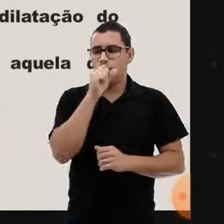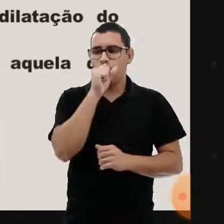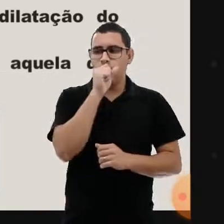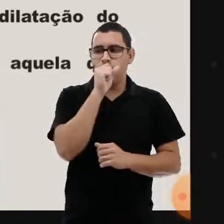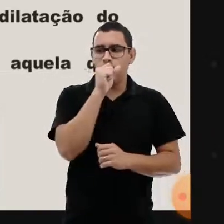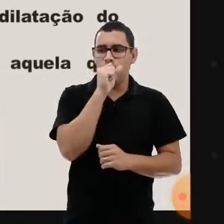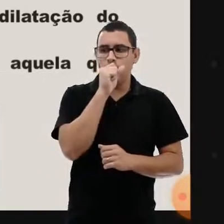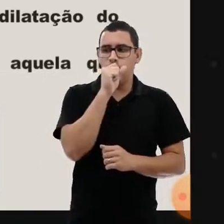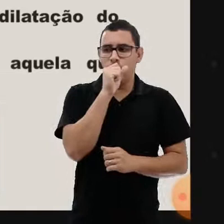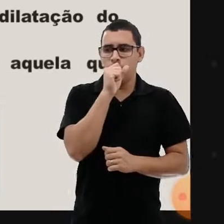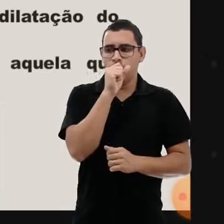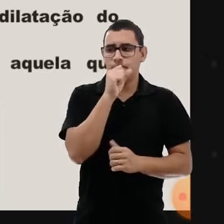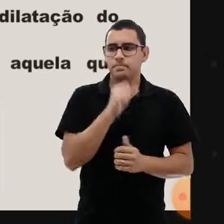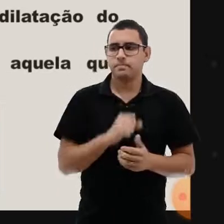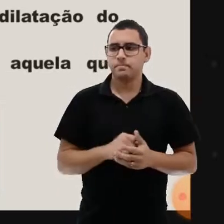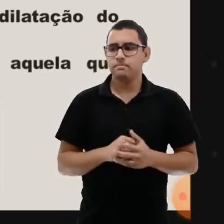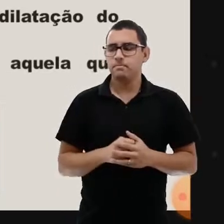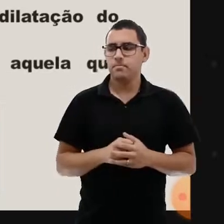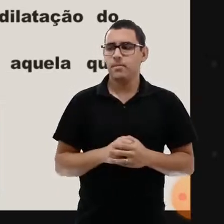frente.